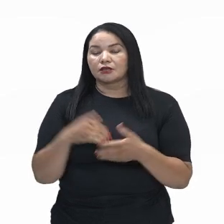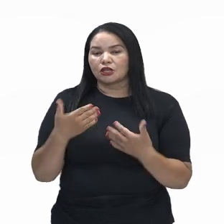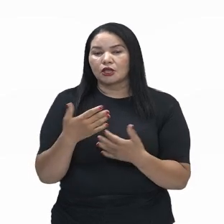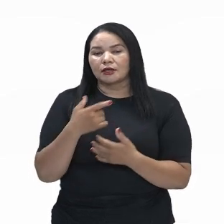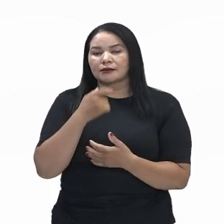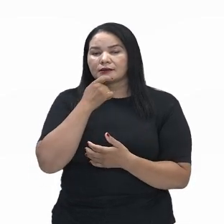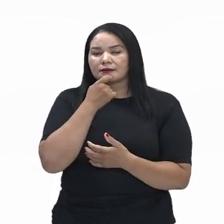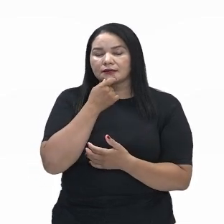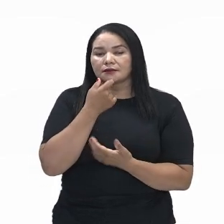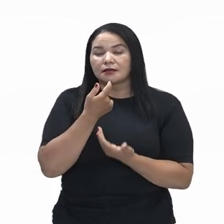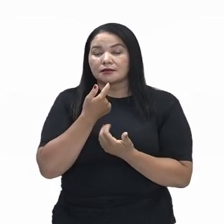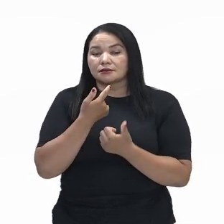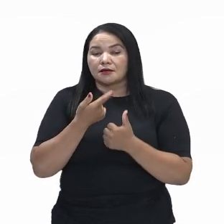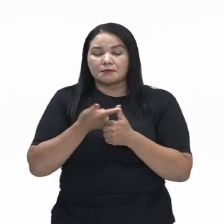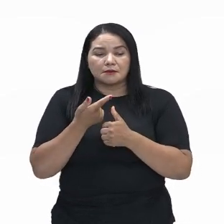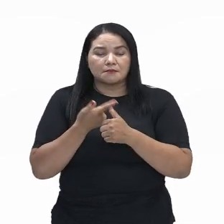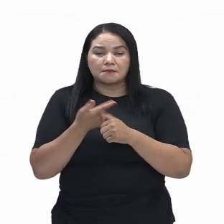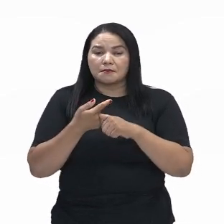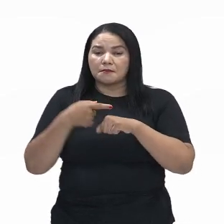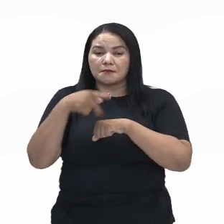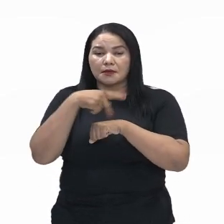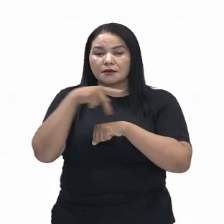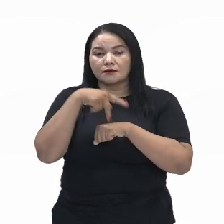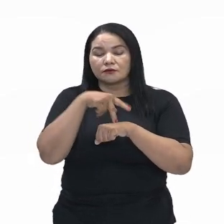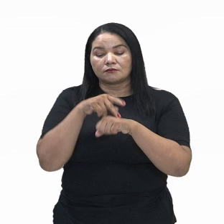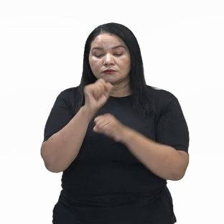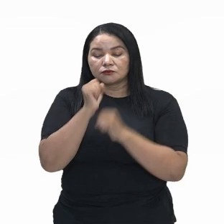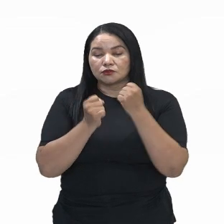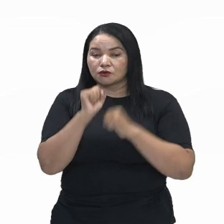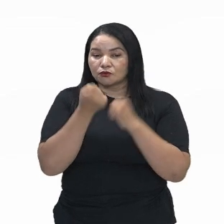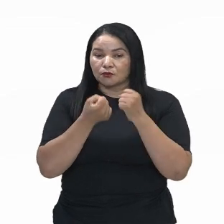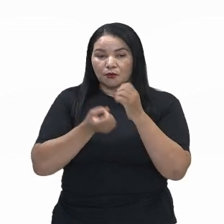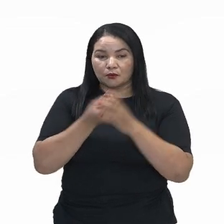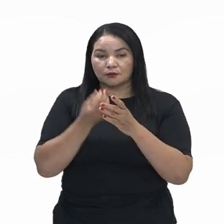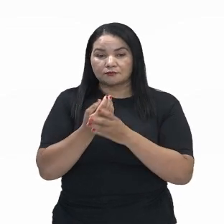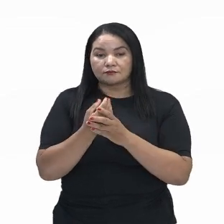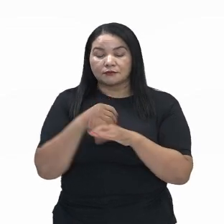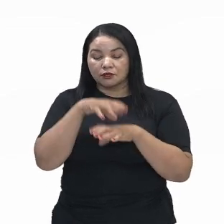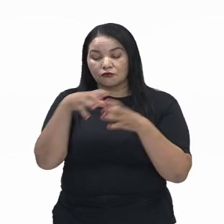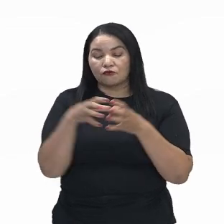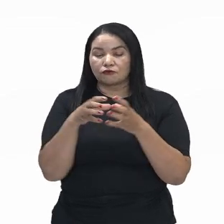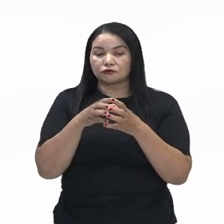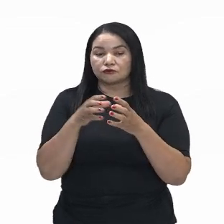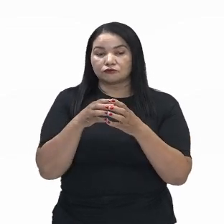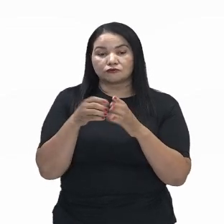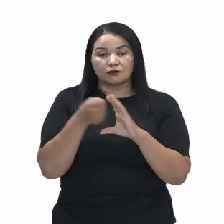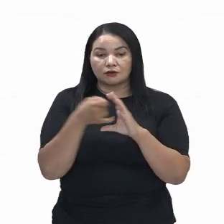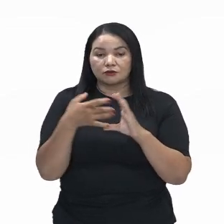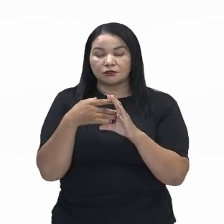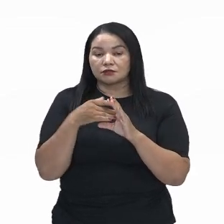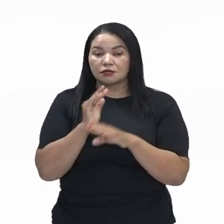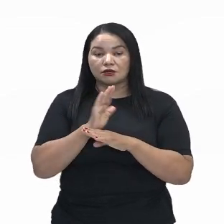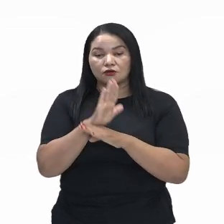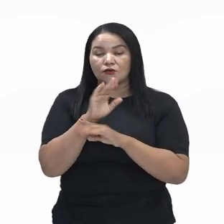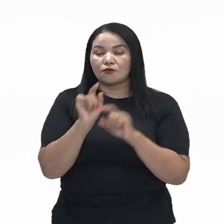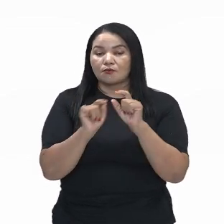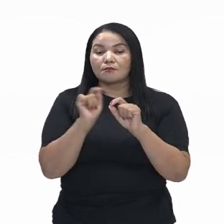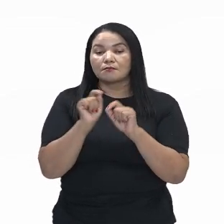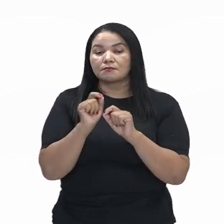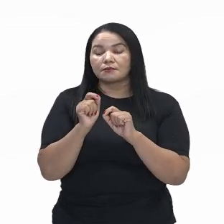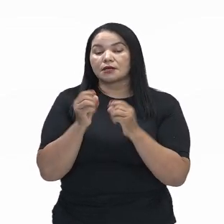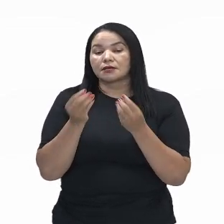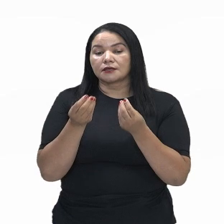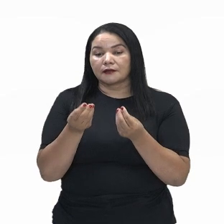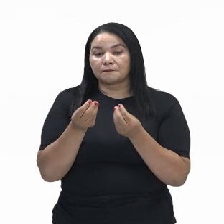ela é o primeiro país a se industrializar? Então, ela tem ali um conjunto de fatores que vão favorecer para que esse